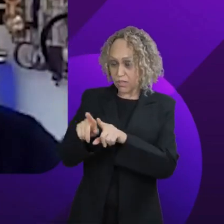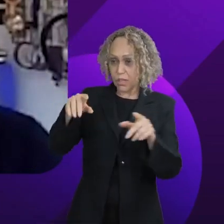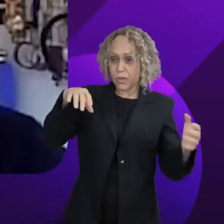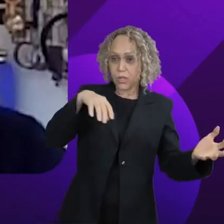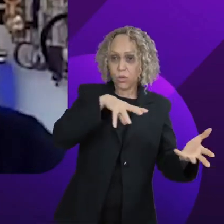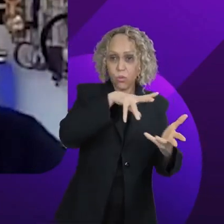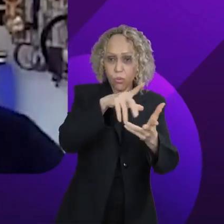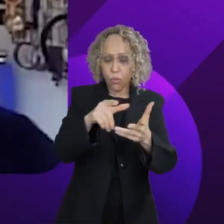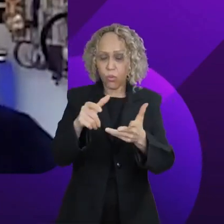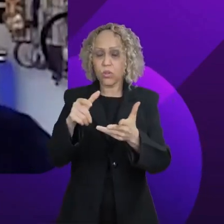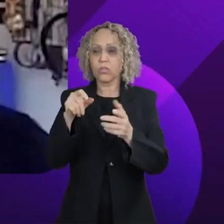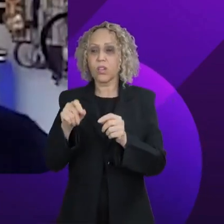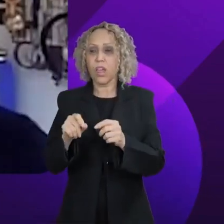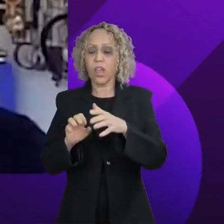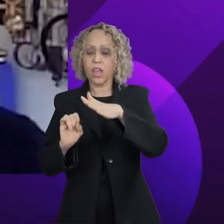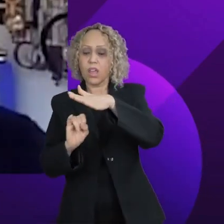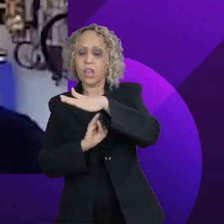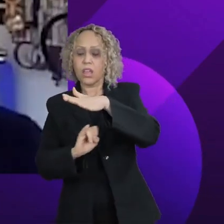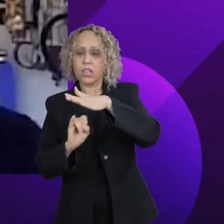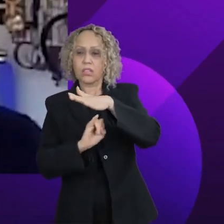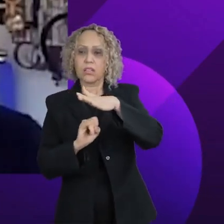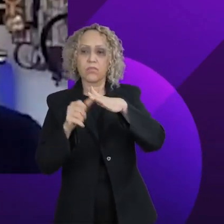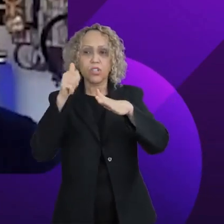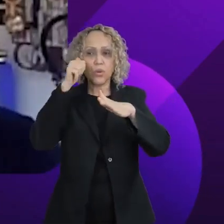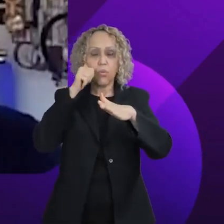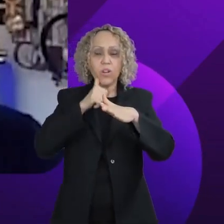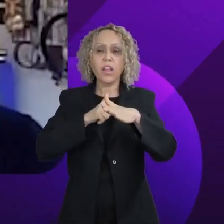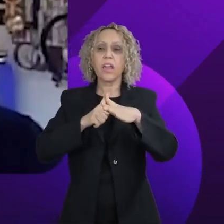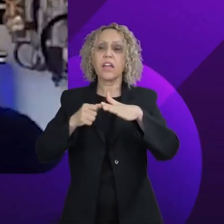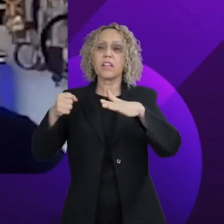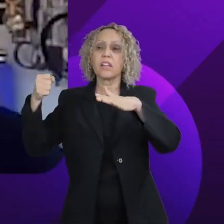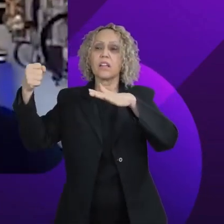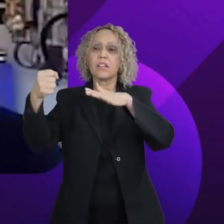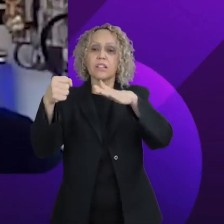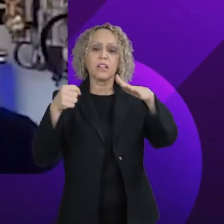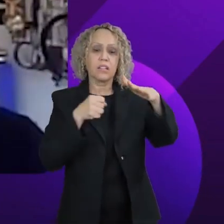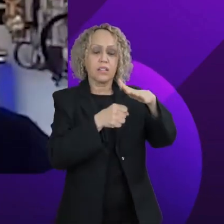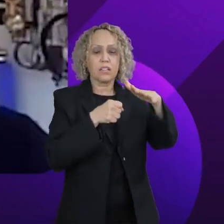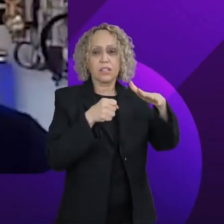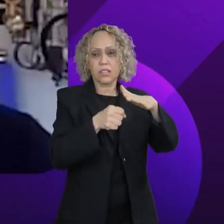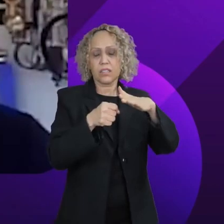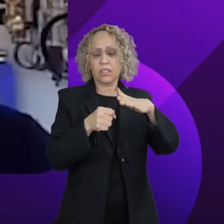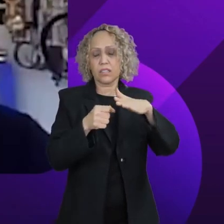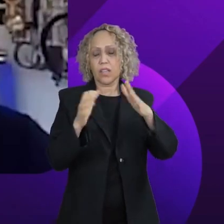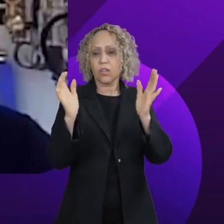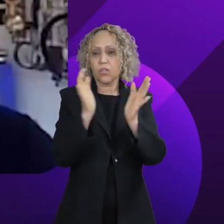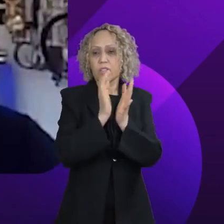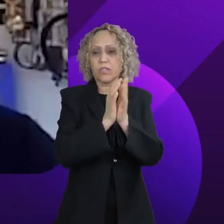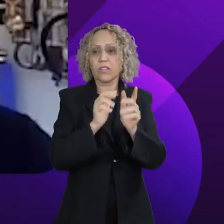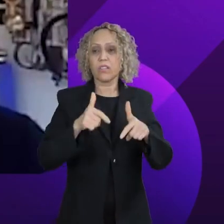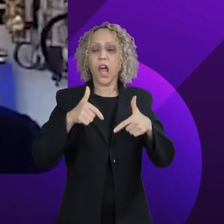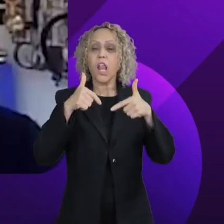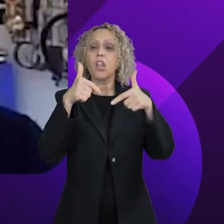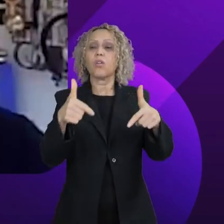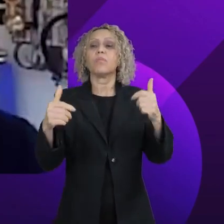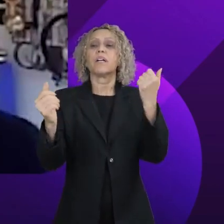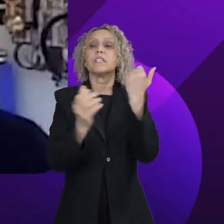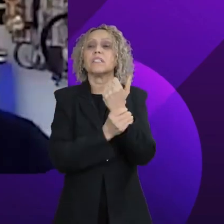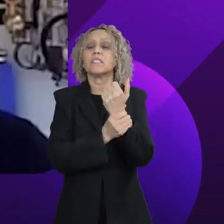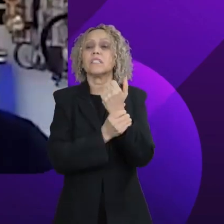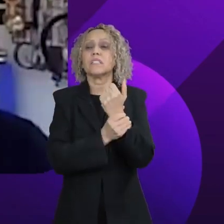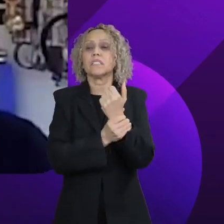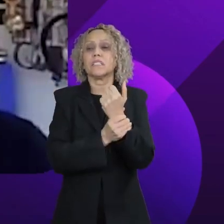instituições, de organizações de mulheres, da coletivização da luta para a garantia de direitos